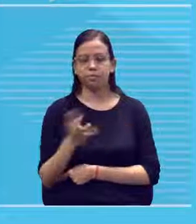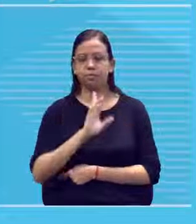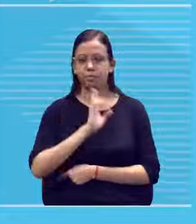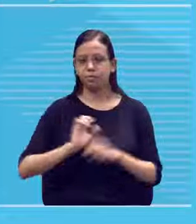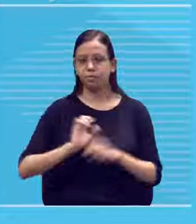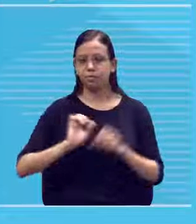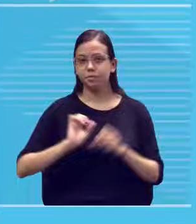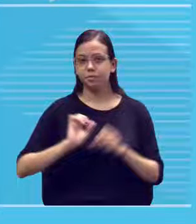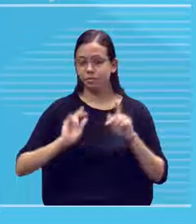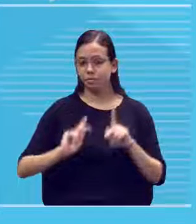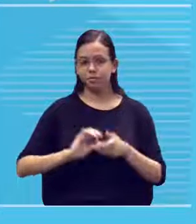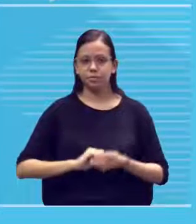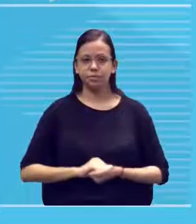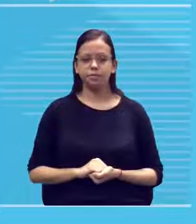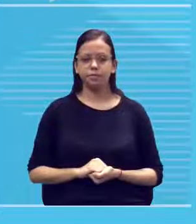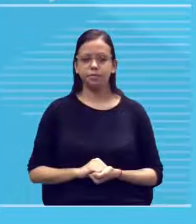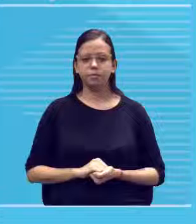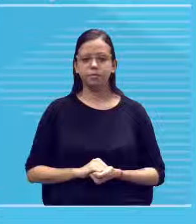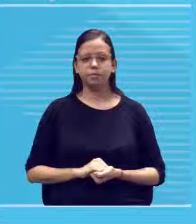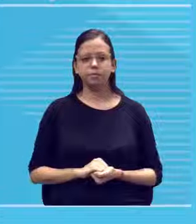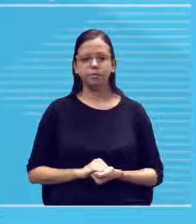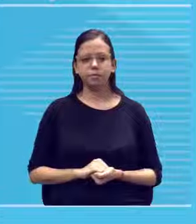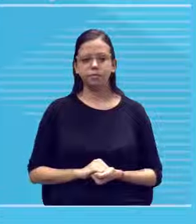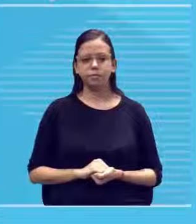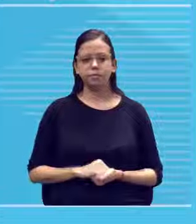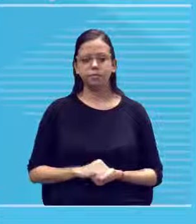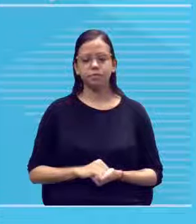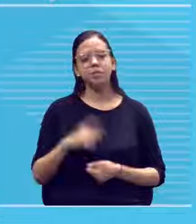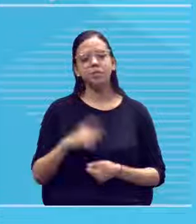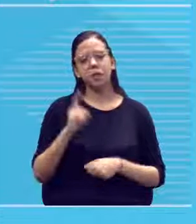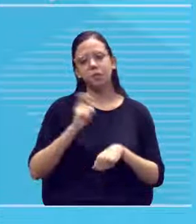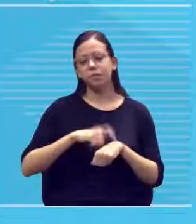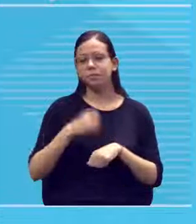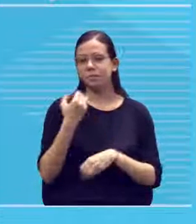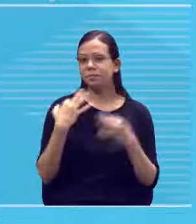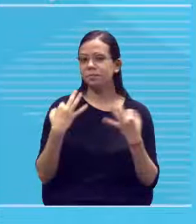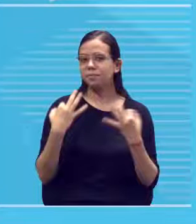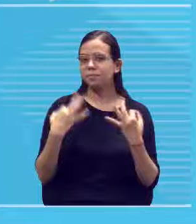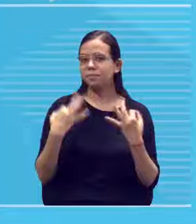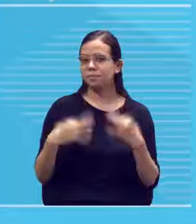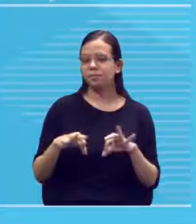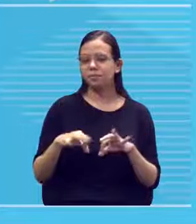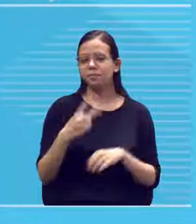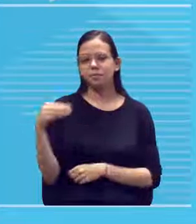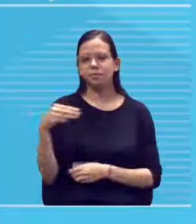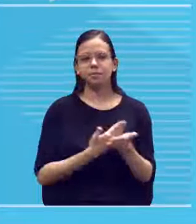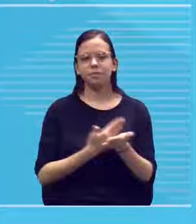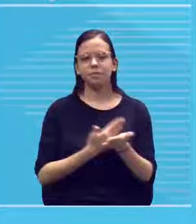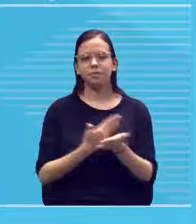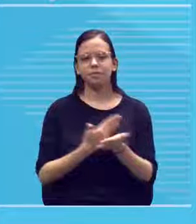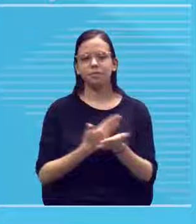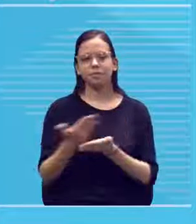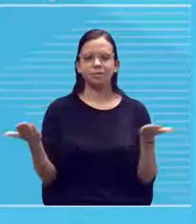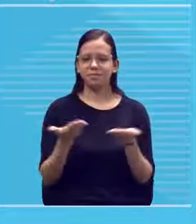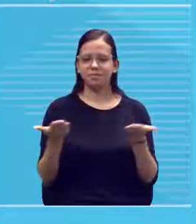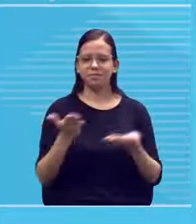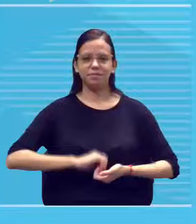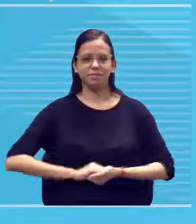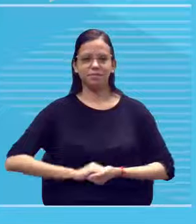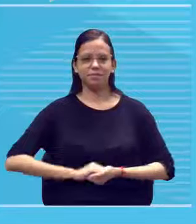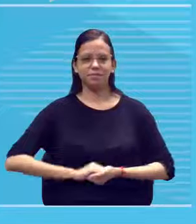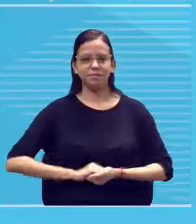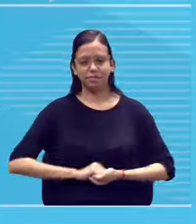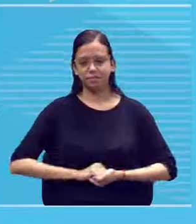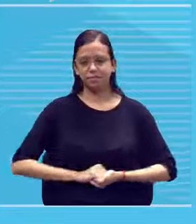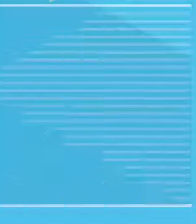fazerem aí tá bom Esse é um tempo suficiente é o Noé 2 minutos da tela valendo dois